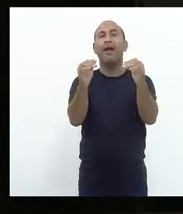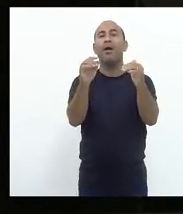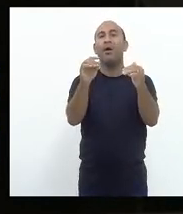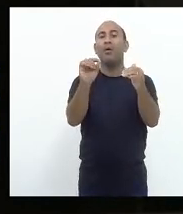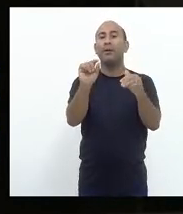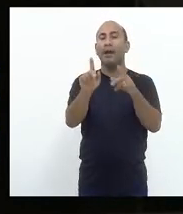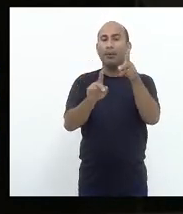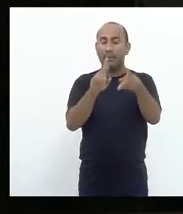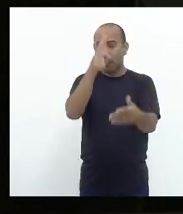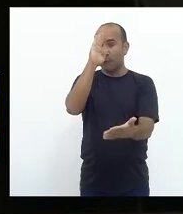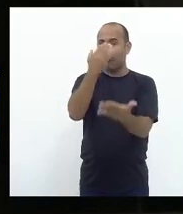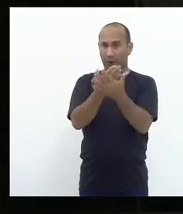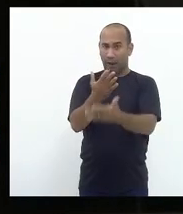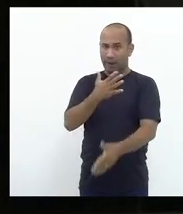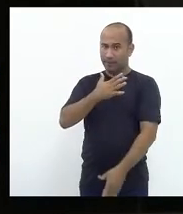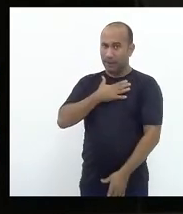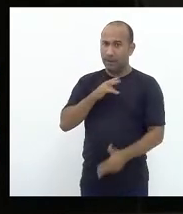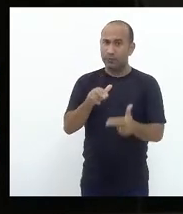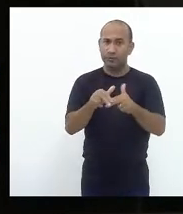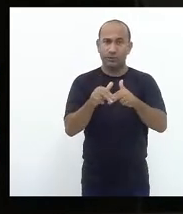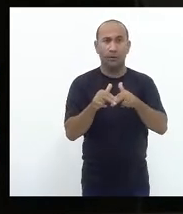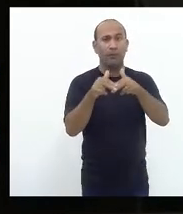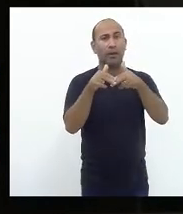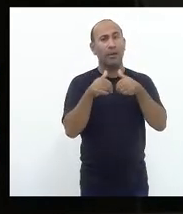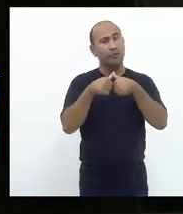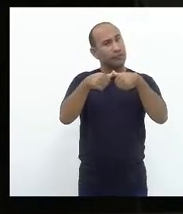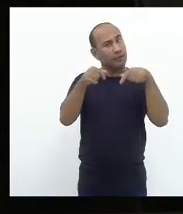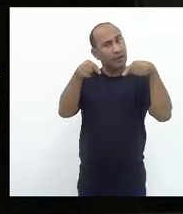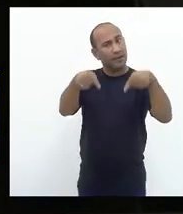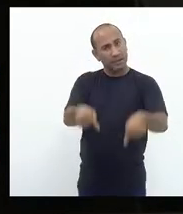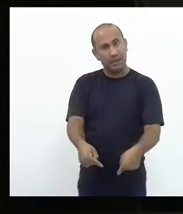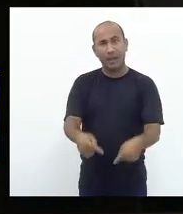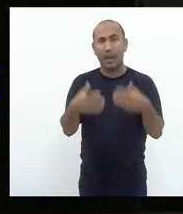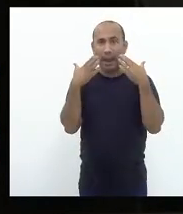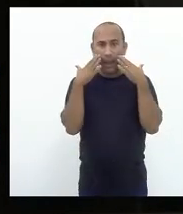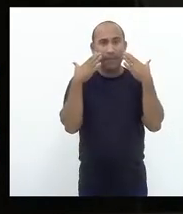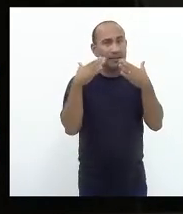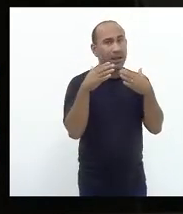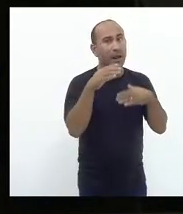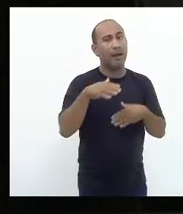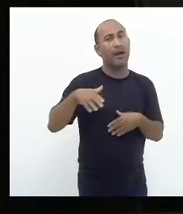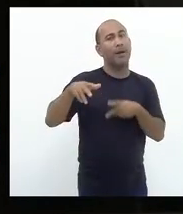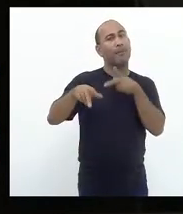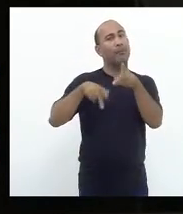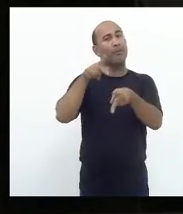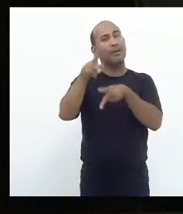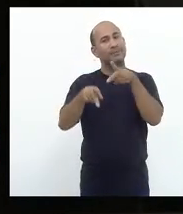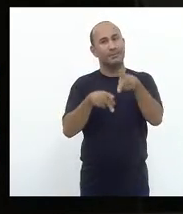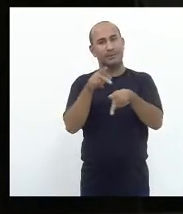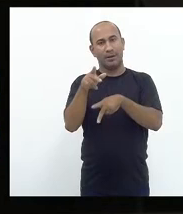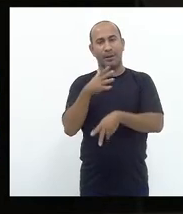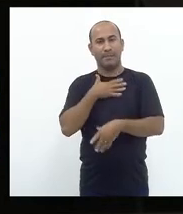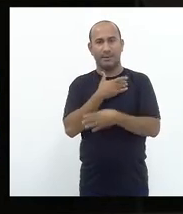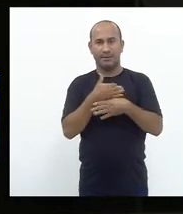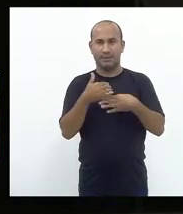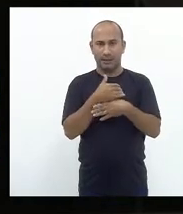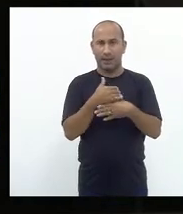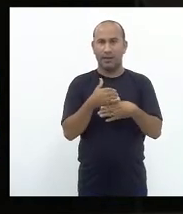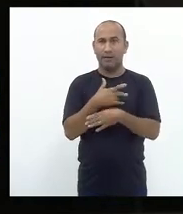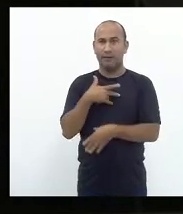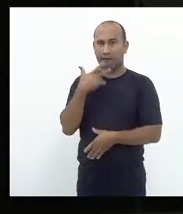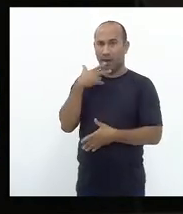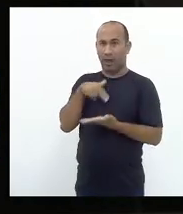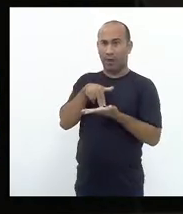população depositou em mim, para que eu estivesse aqui representando eles. Então, quando se diz, eu sou base